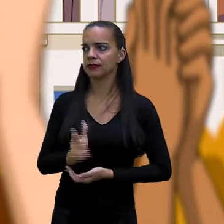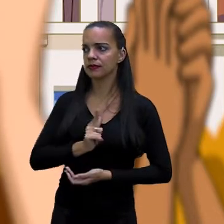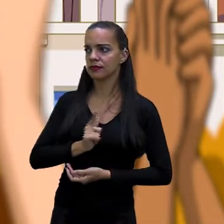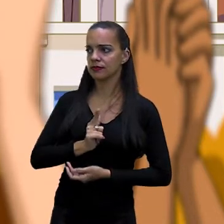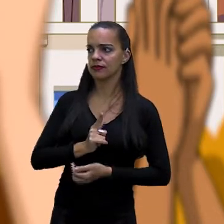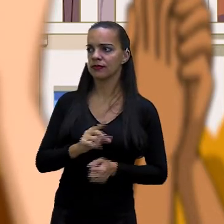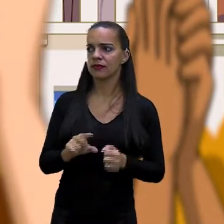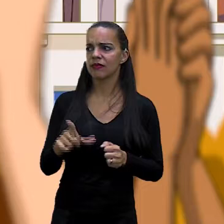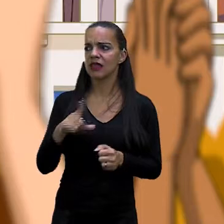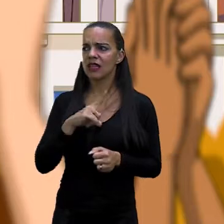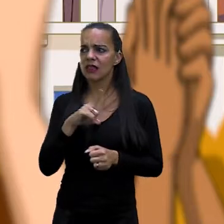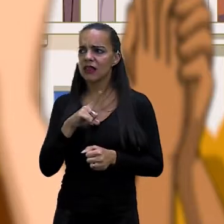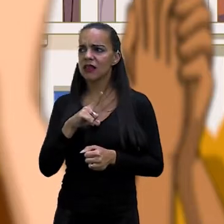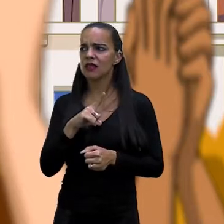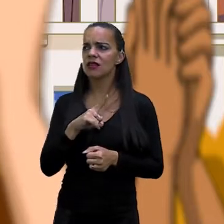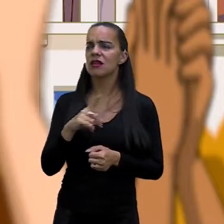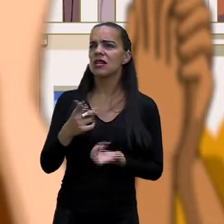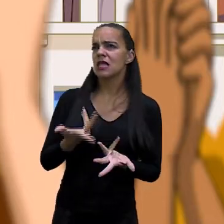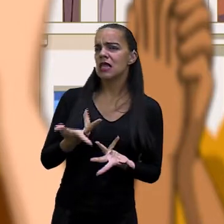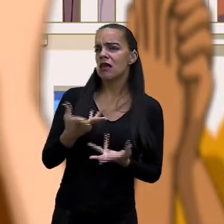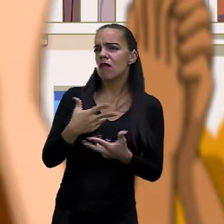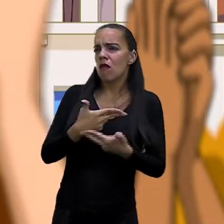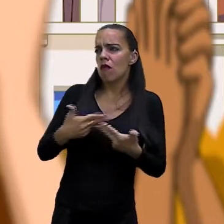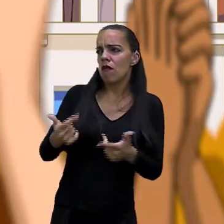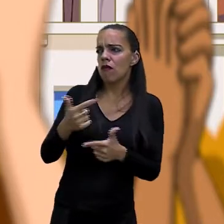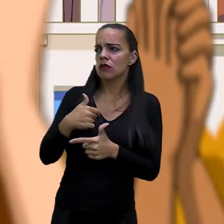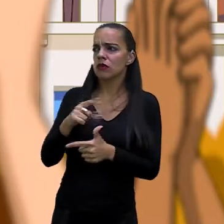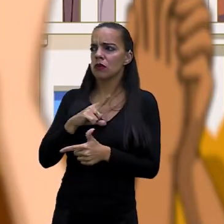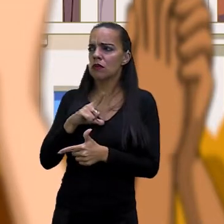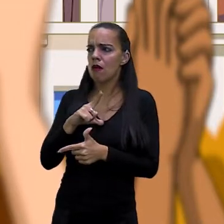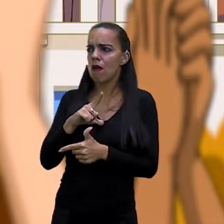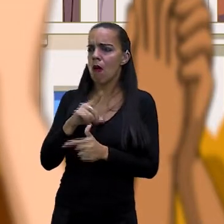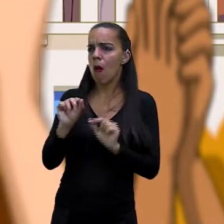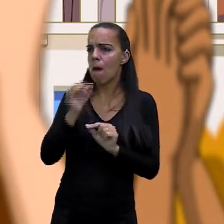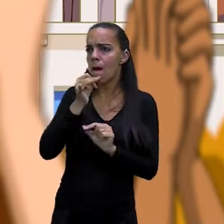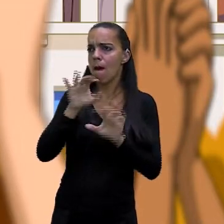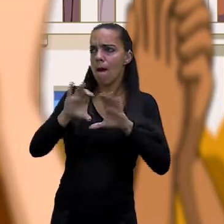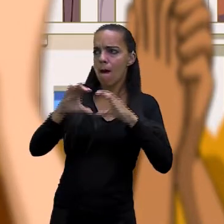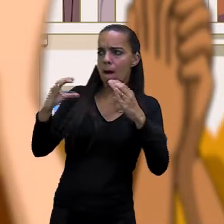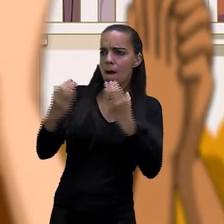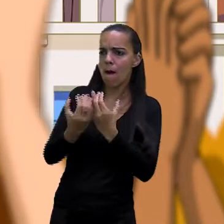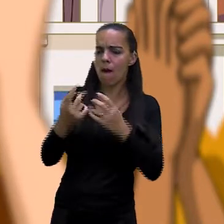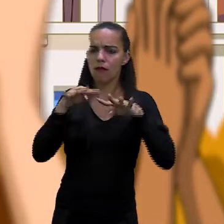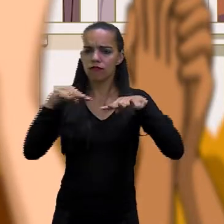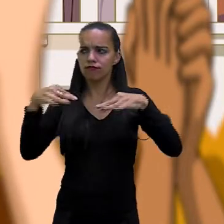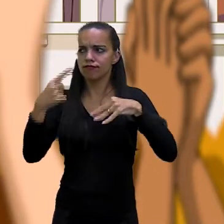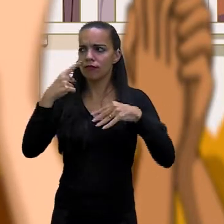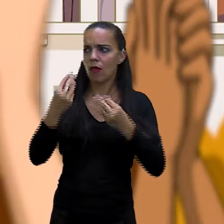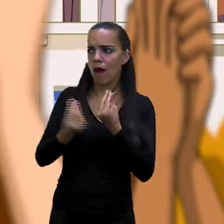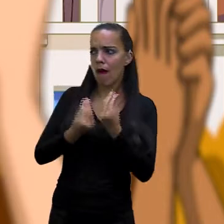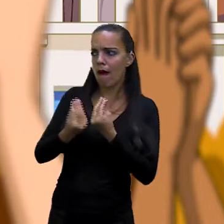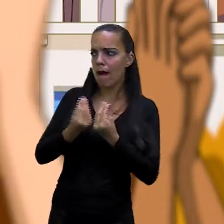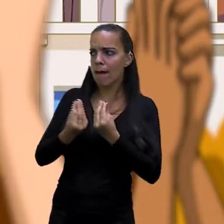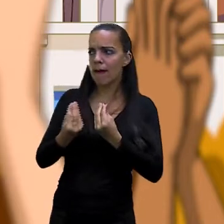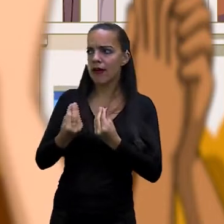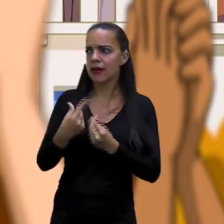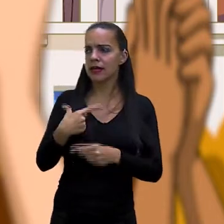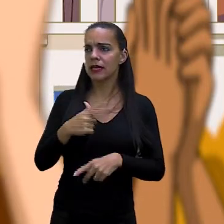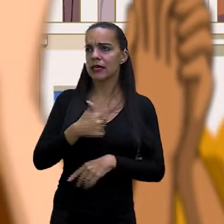Uma cláusula de 1815, devido às pressões do Congresso de Viena. Então, a partir